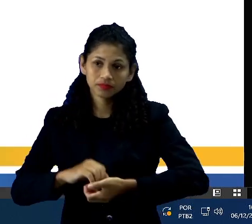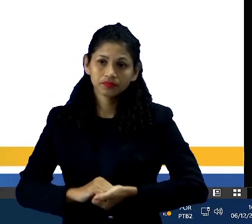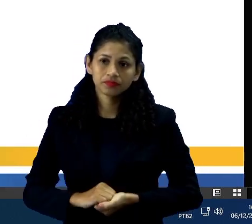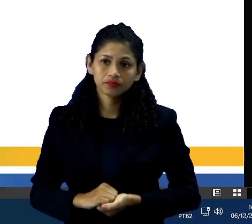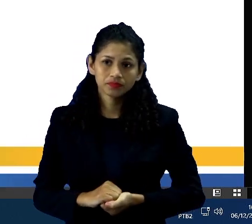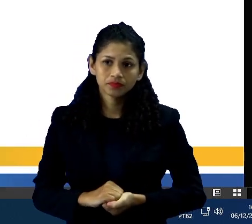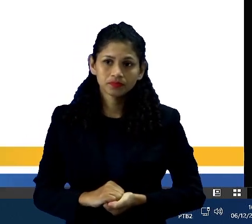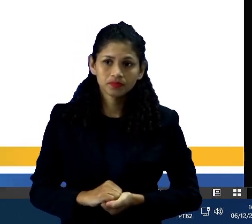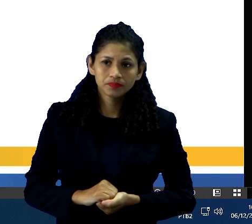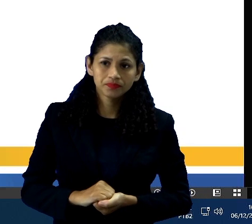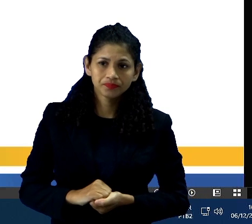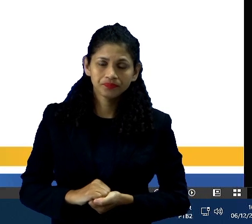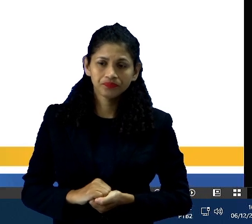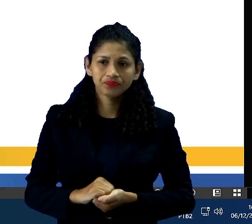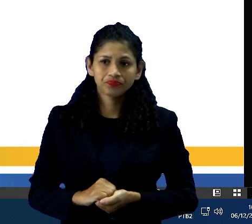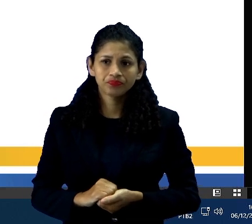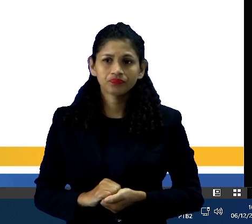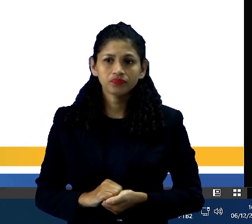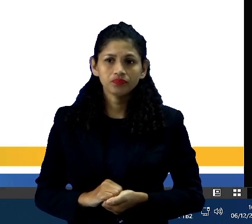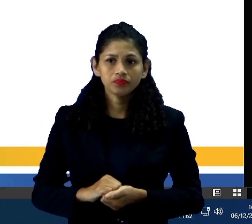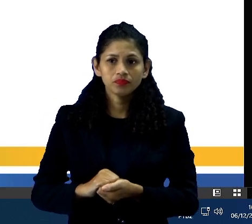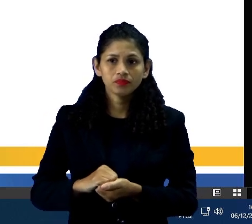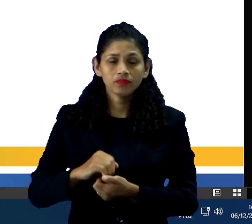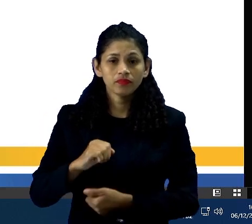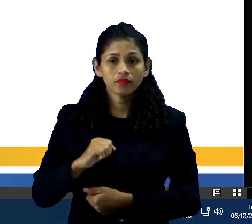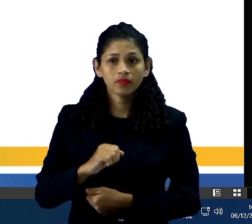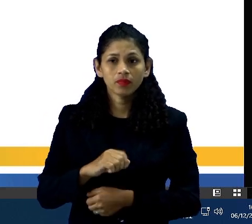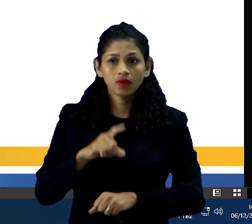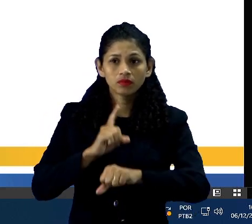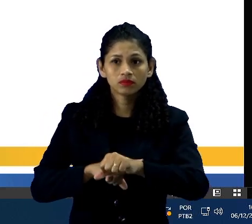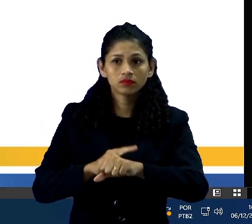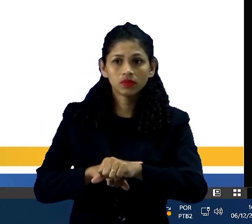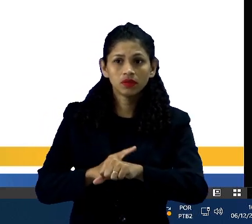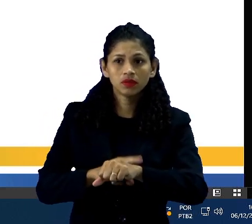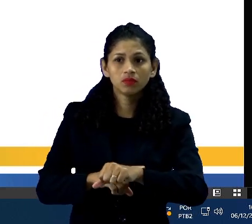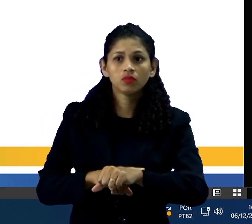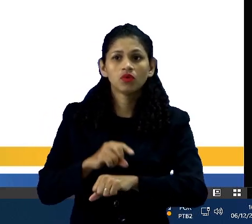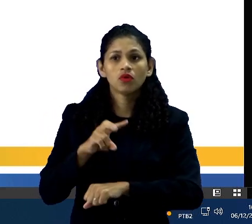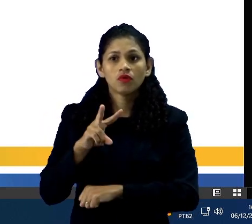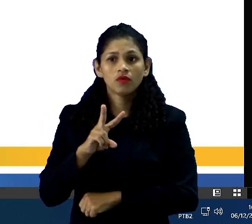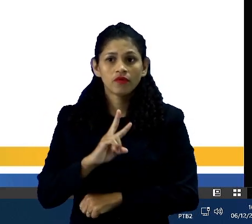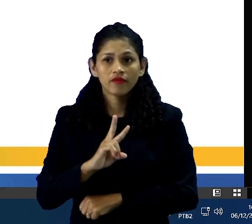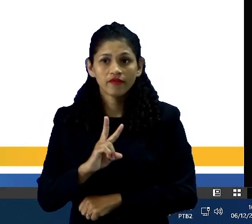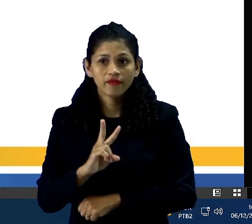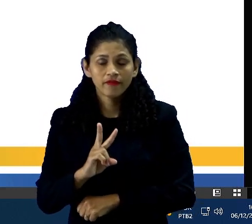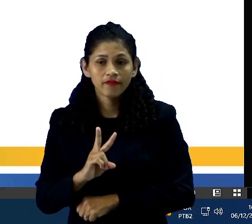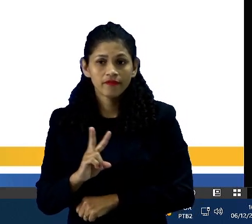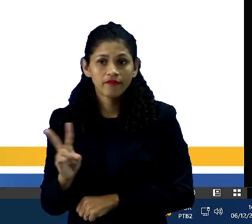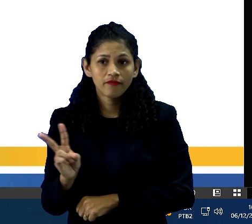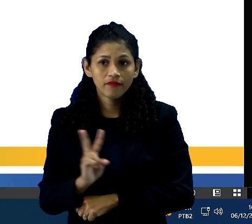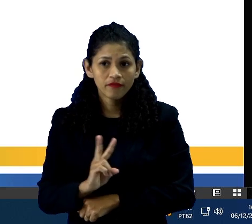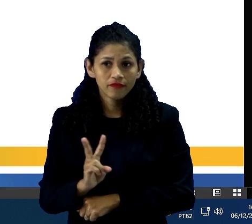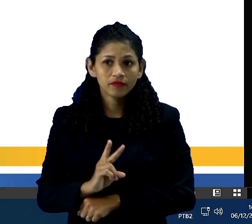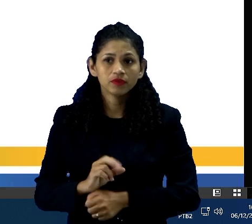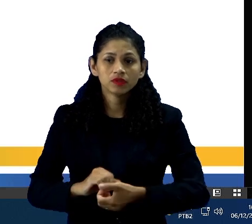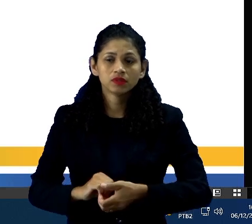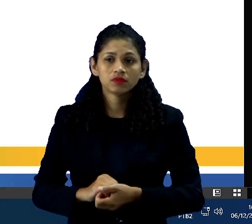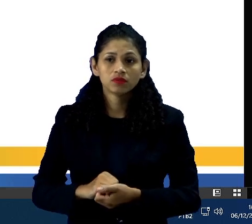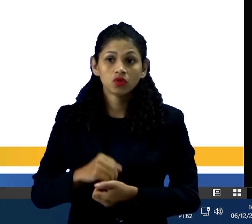Tempo, minuto, velocidade, metros por segundo. Em 2 minutos,